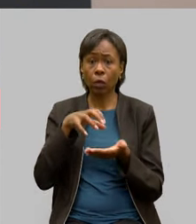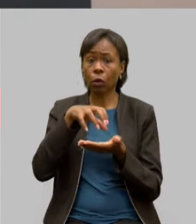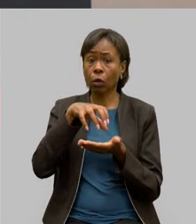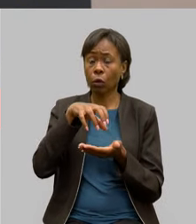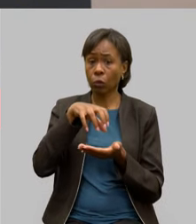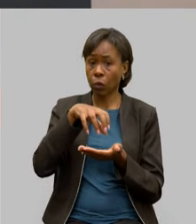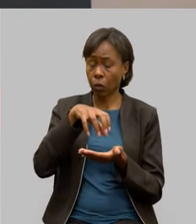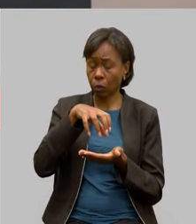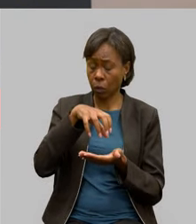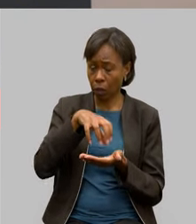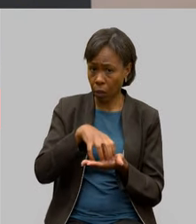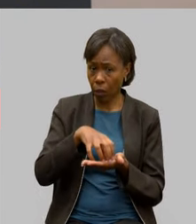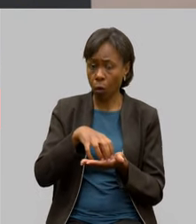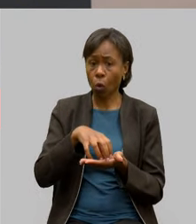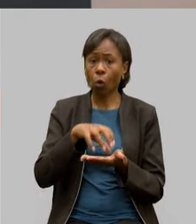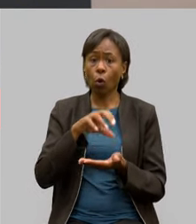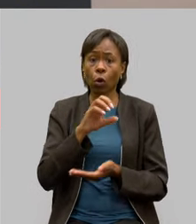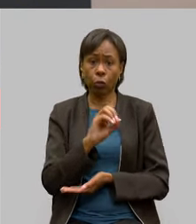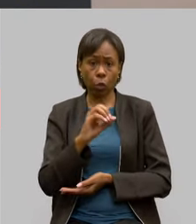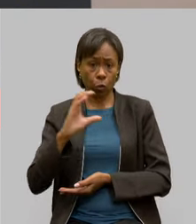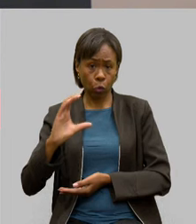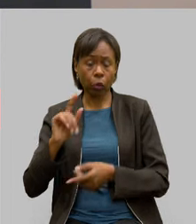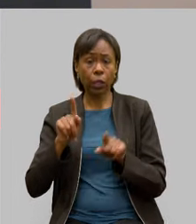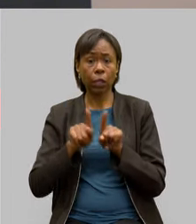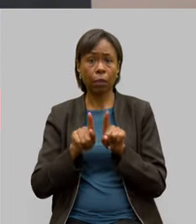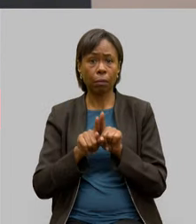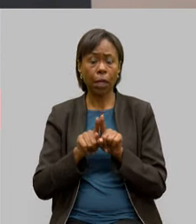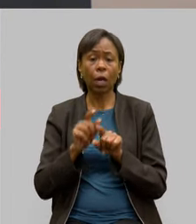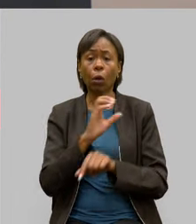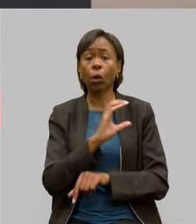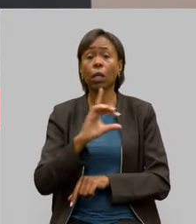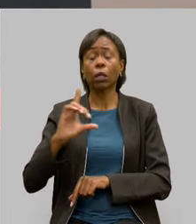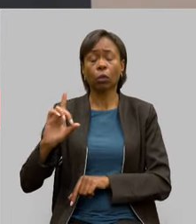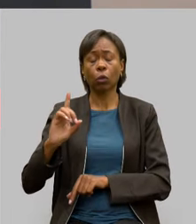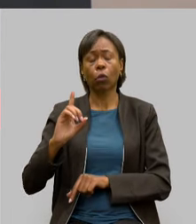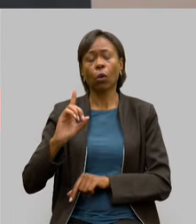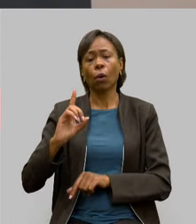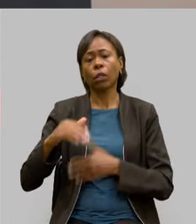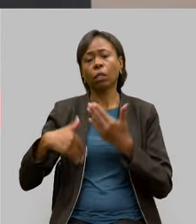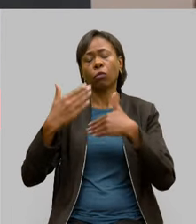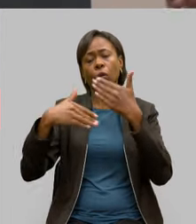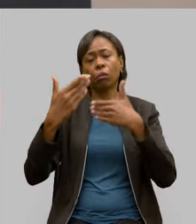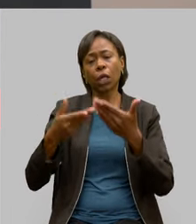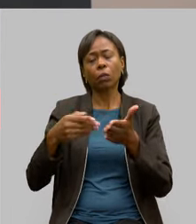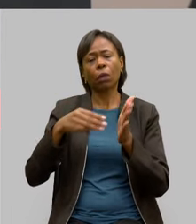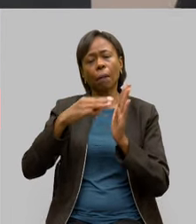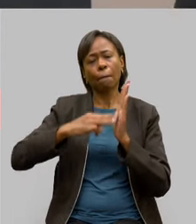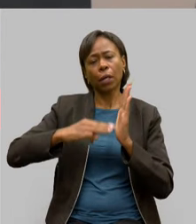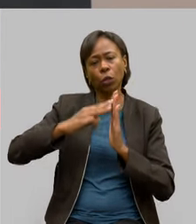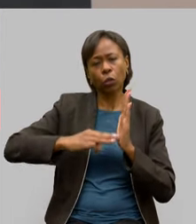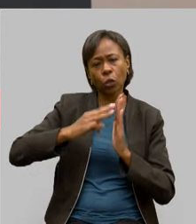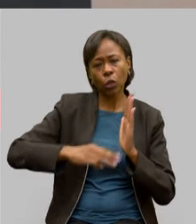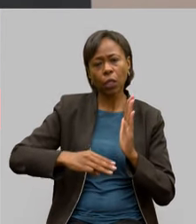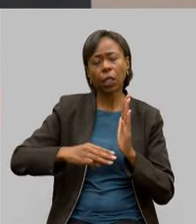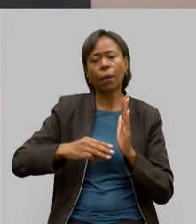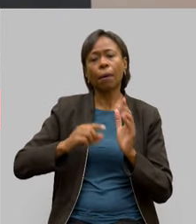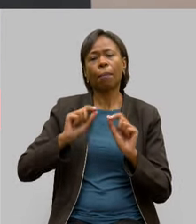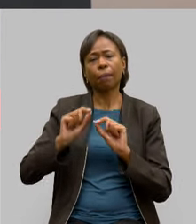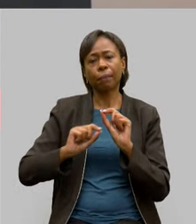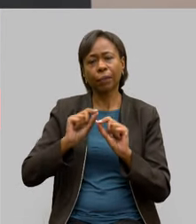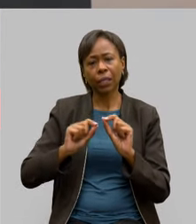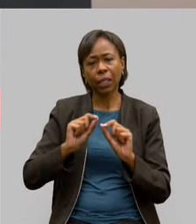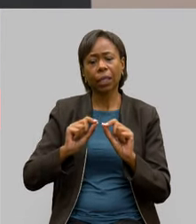Cruz coordena o projeto desenvolvimento e validação de metodologia para determinação de